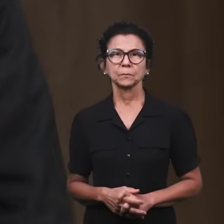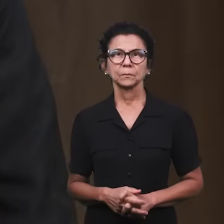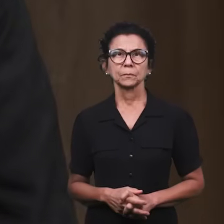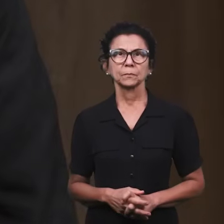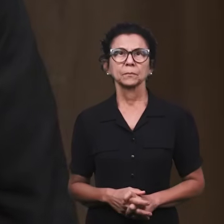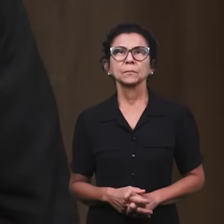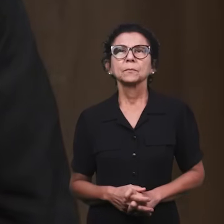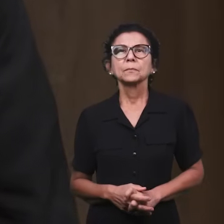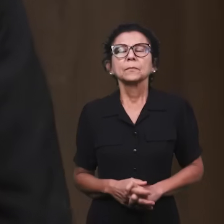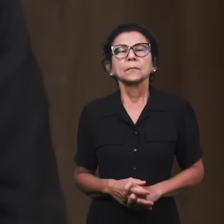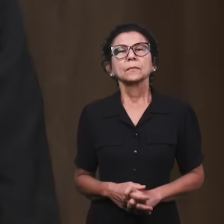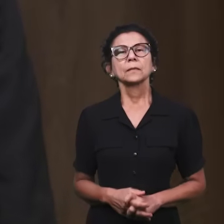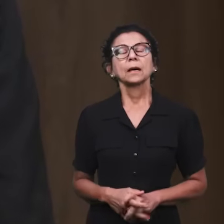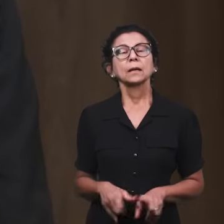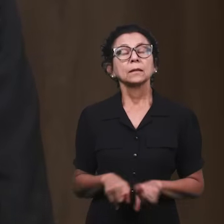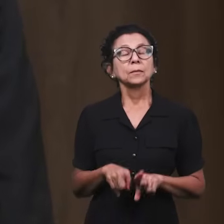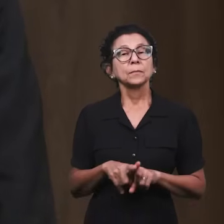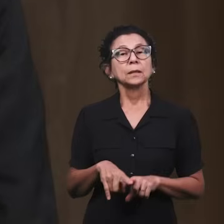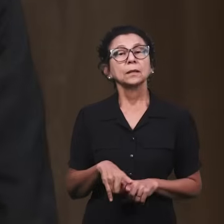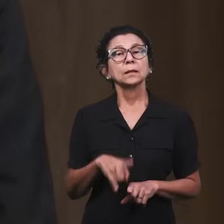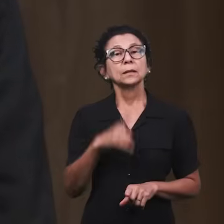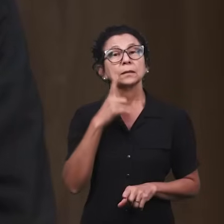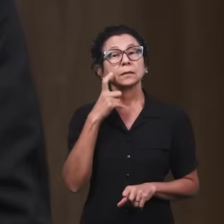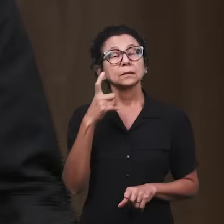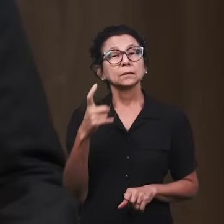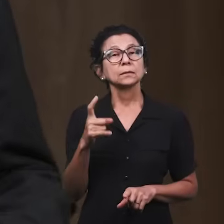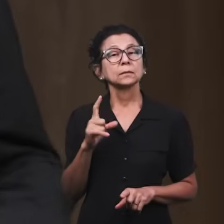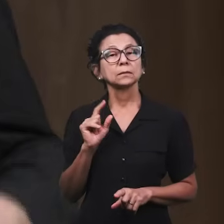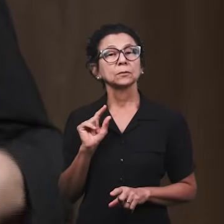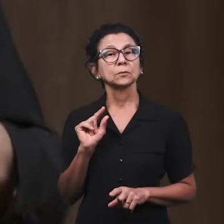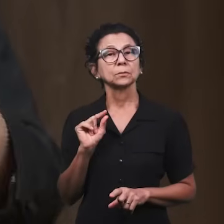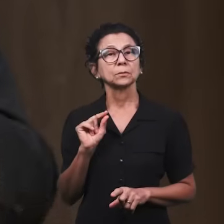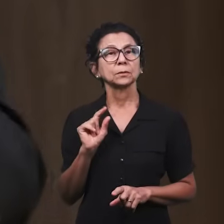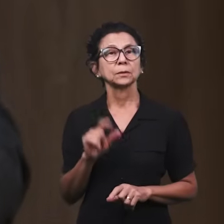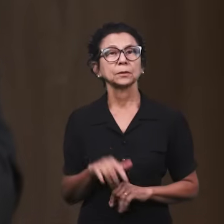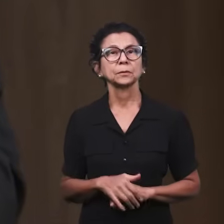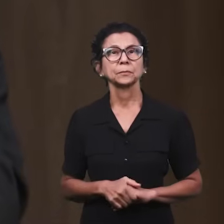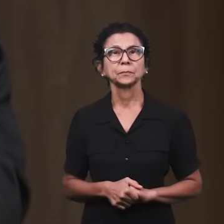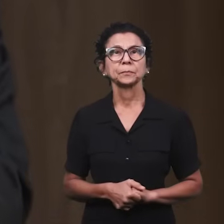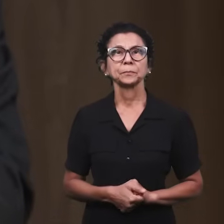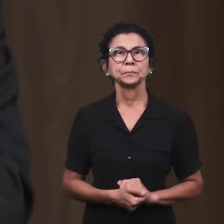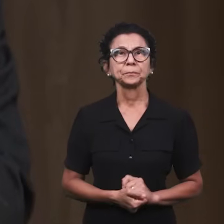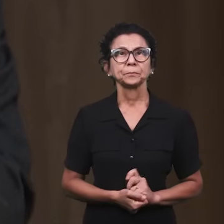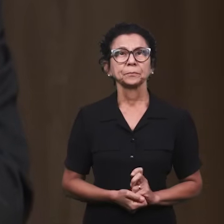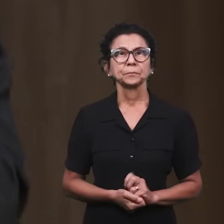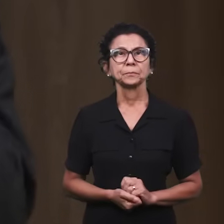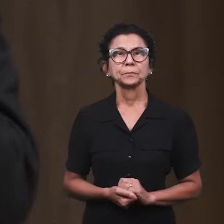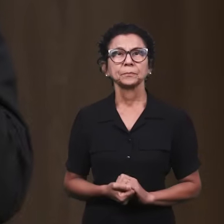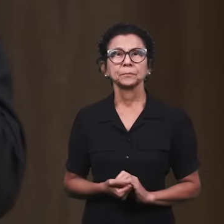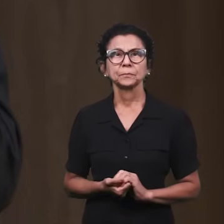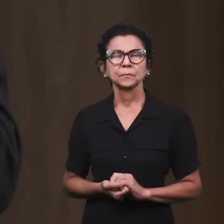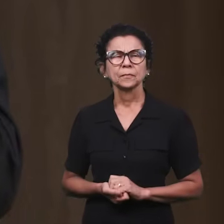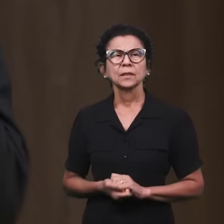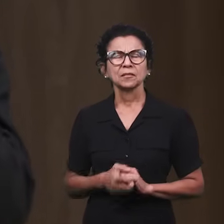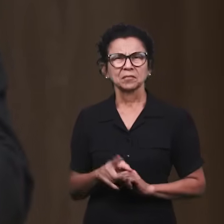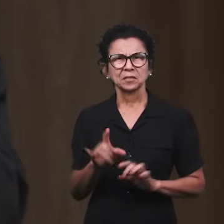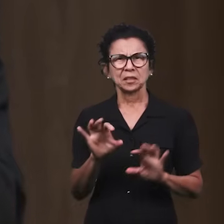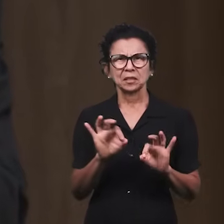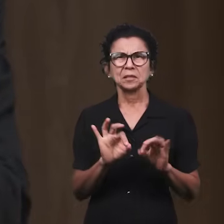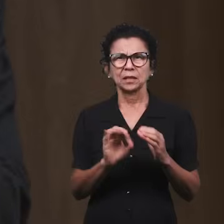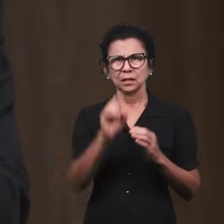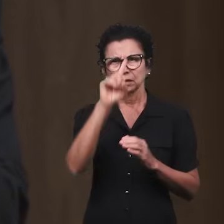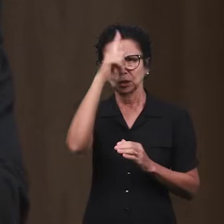nas pesquisas, que eu acho interessante falar, Douglas, é porque isso aqui é feito de tal forma, tem tão uma